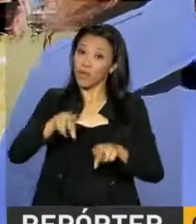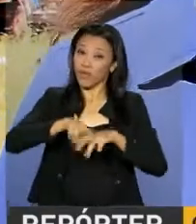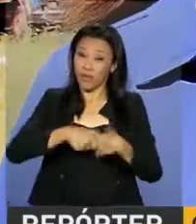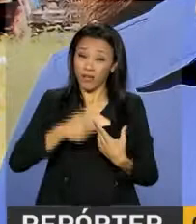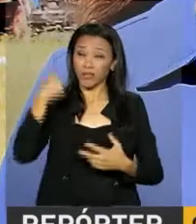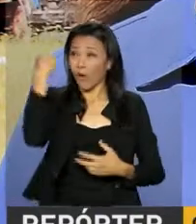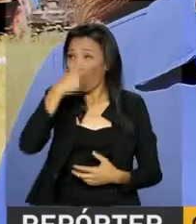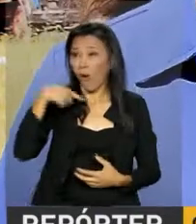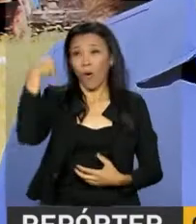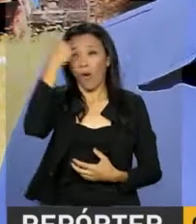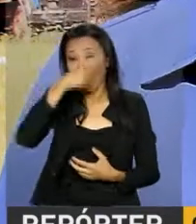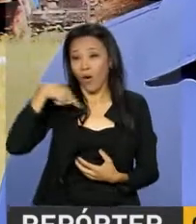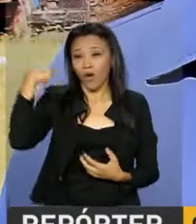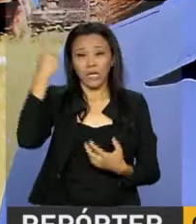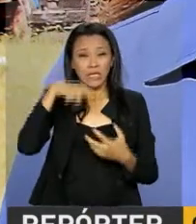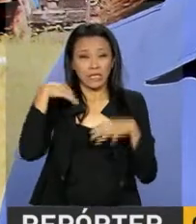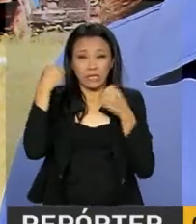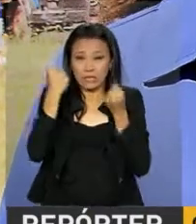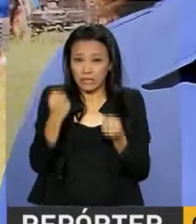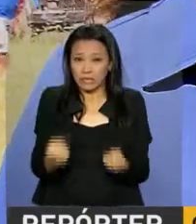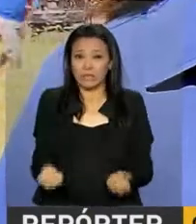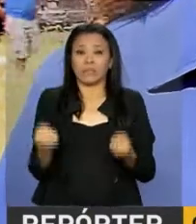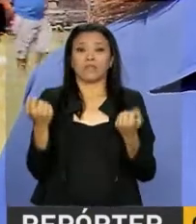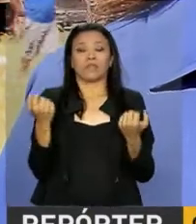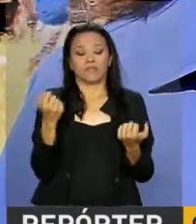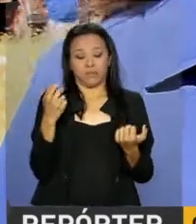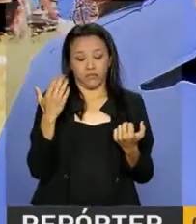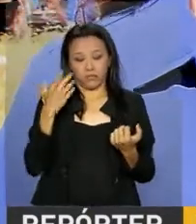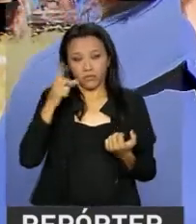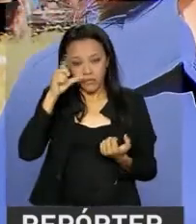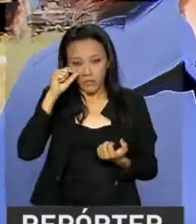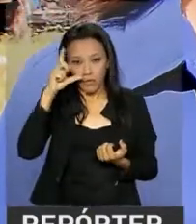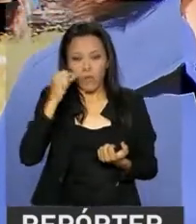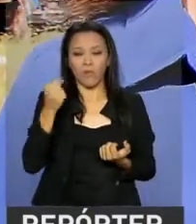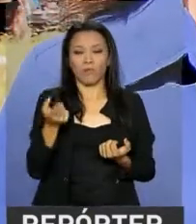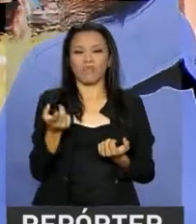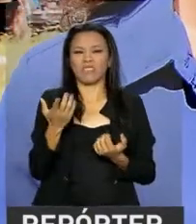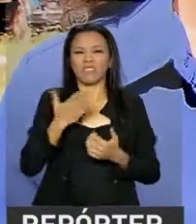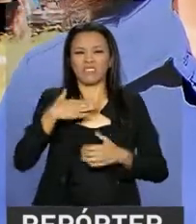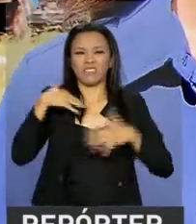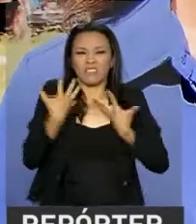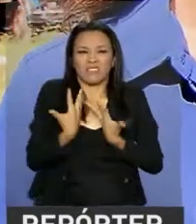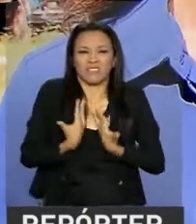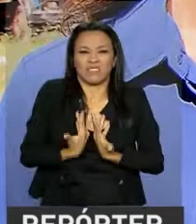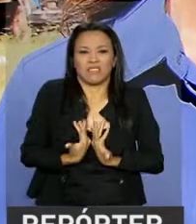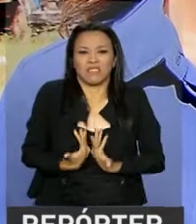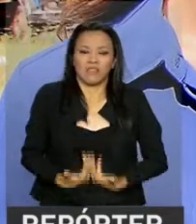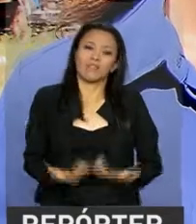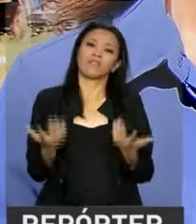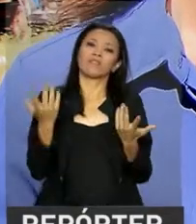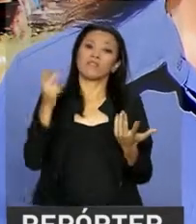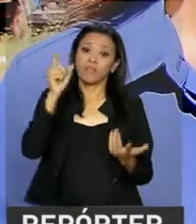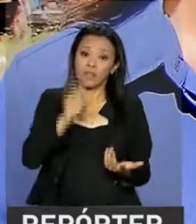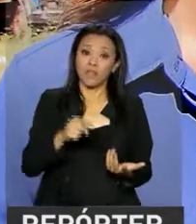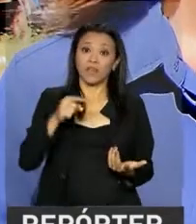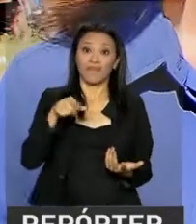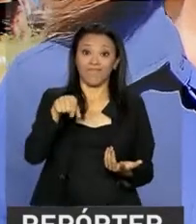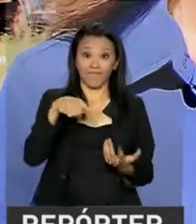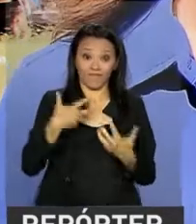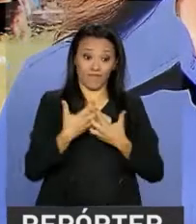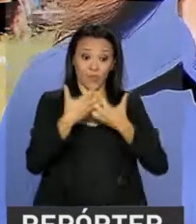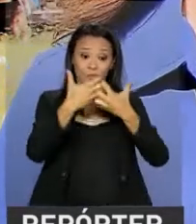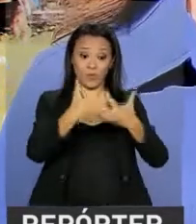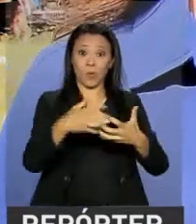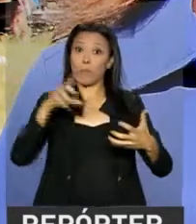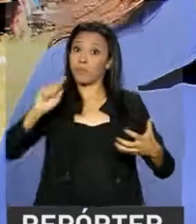excessivas com privação de sono fadiga e estresse que leva o setor de transporte terrestre a